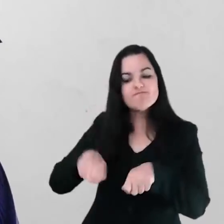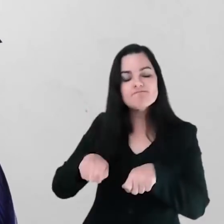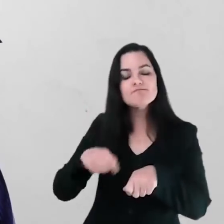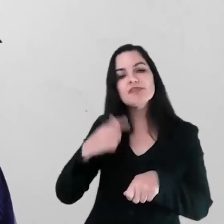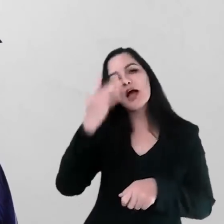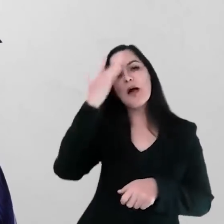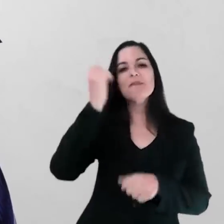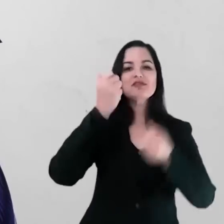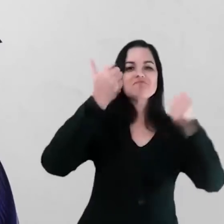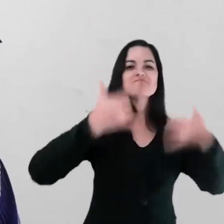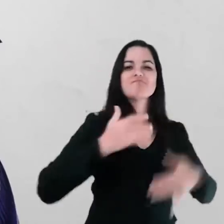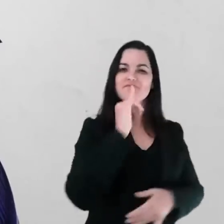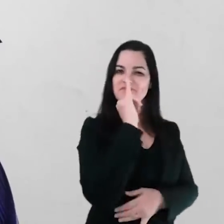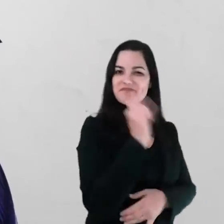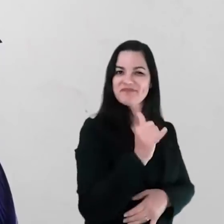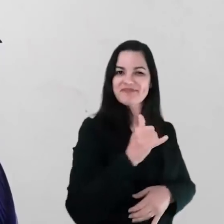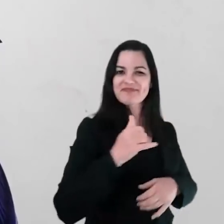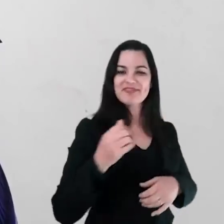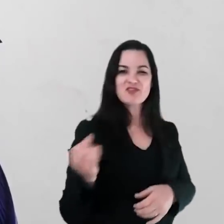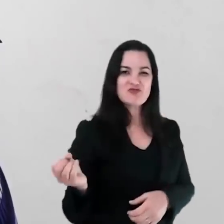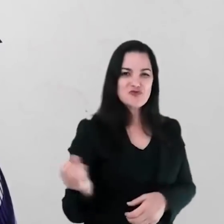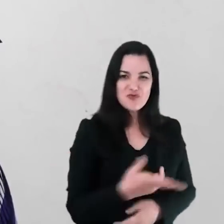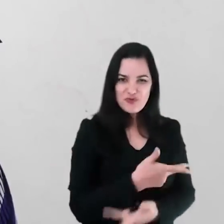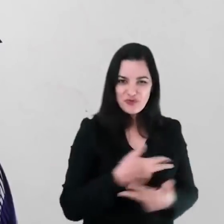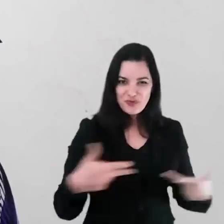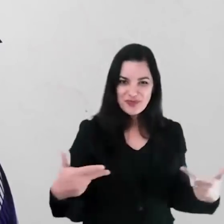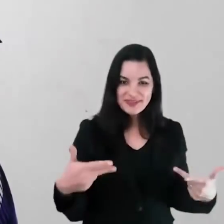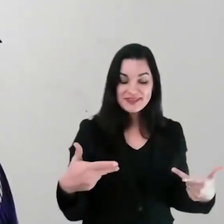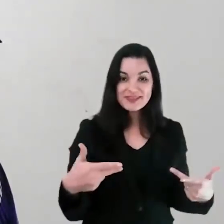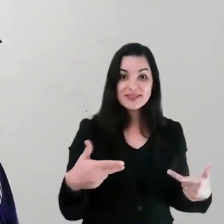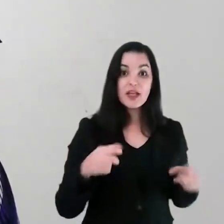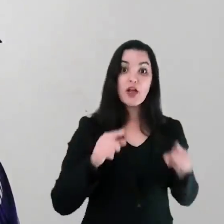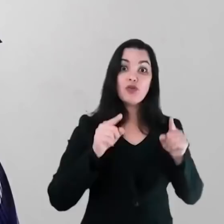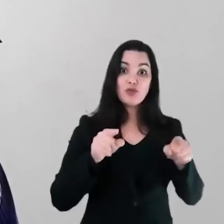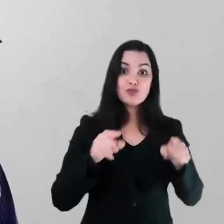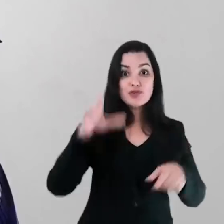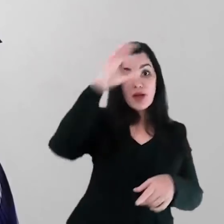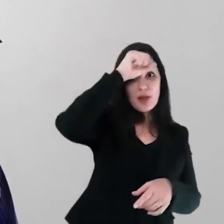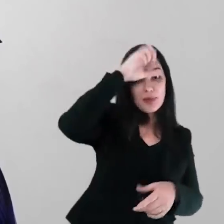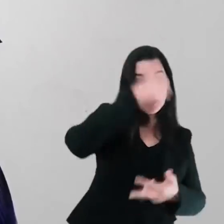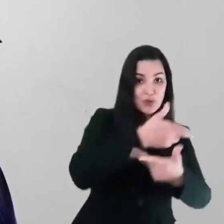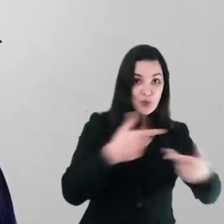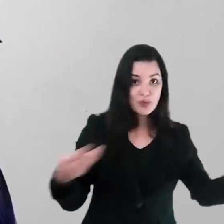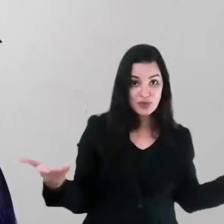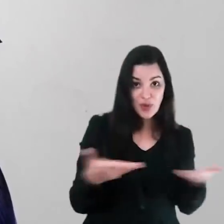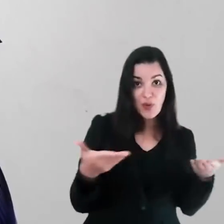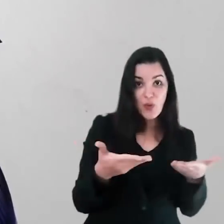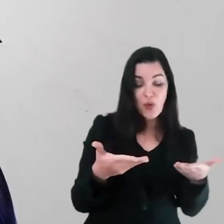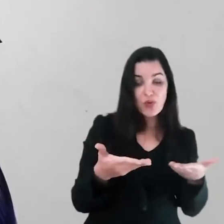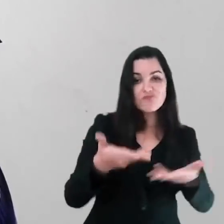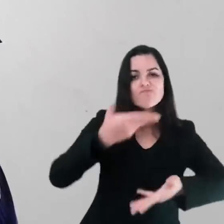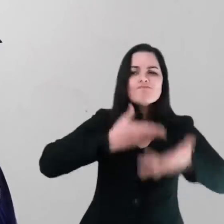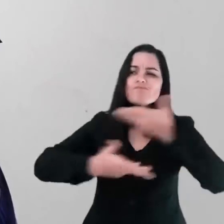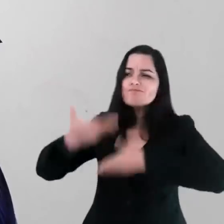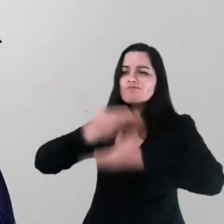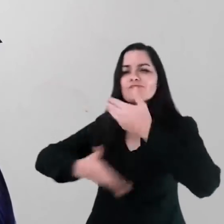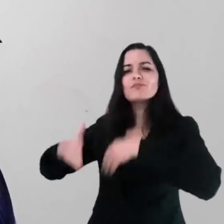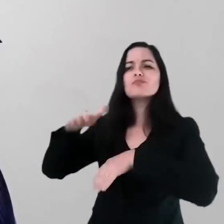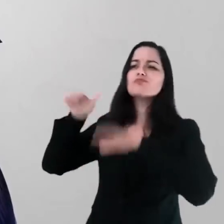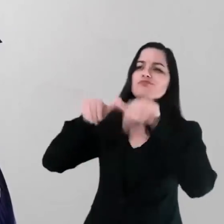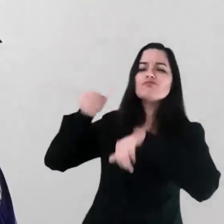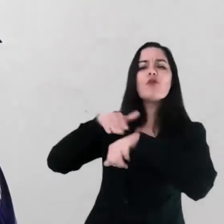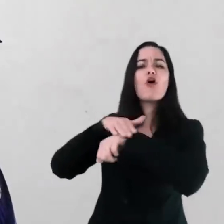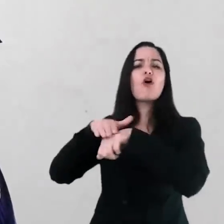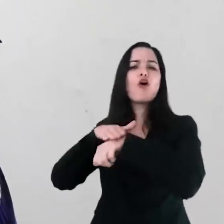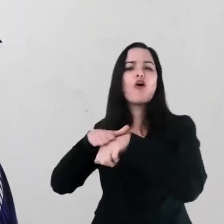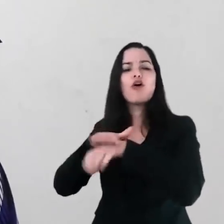algumas novidades para conversar com vocês. Compartilhe o que vocês descobriram hoje, converse com outras